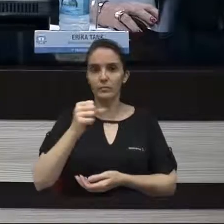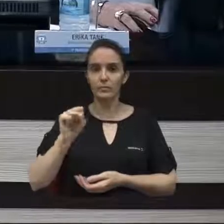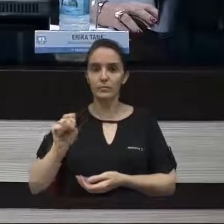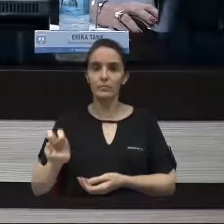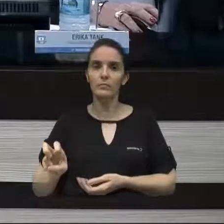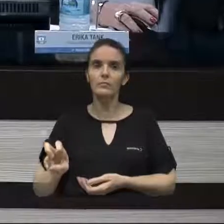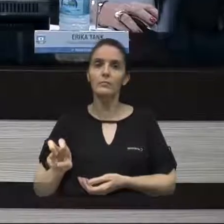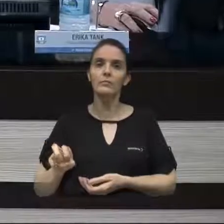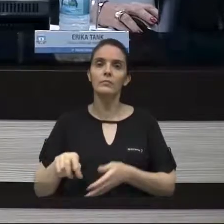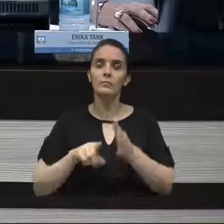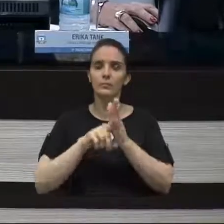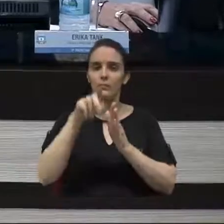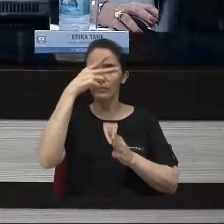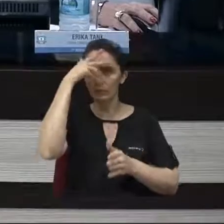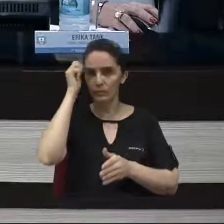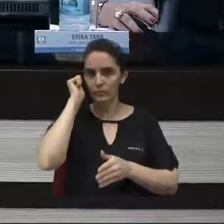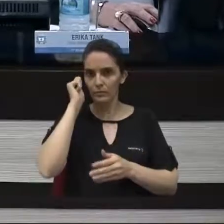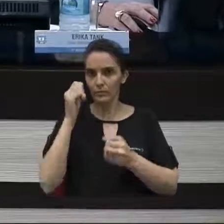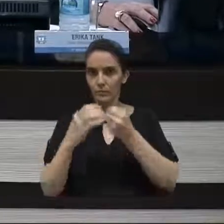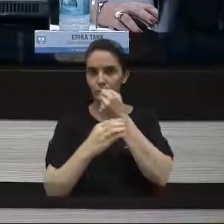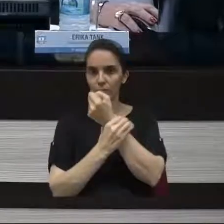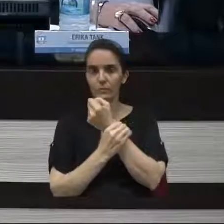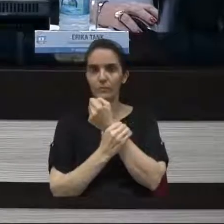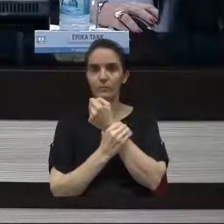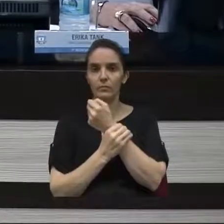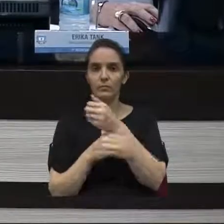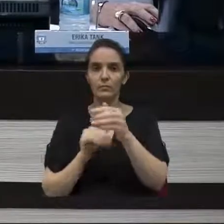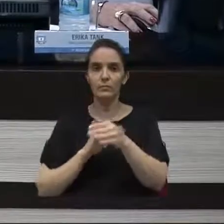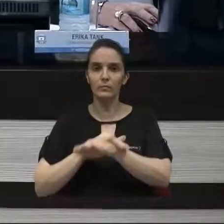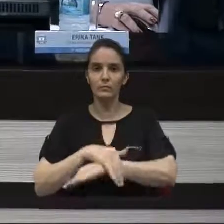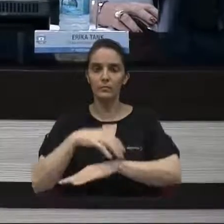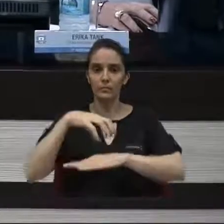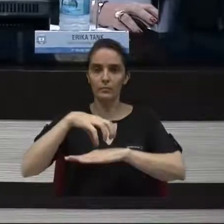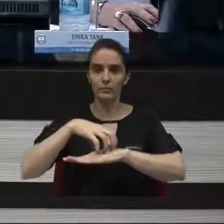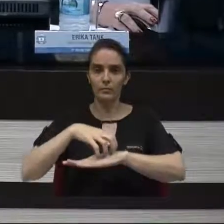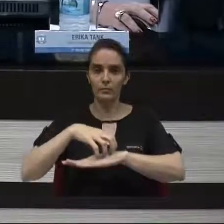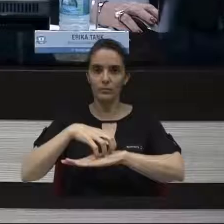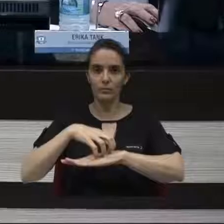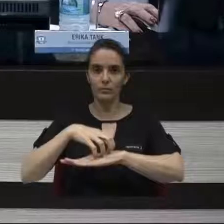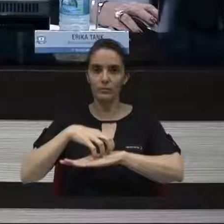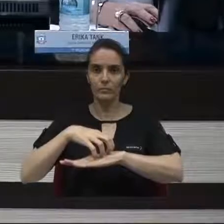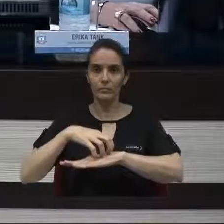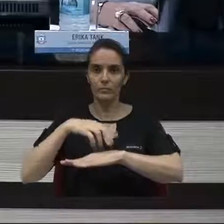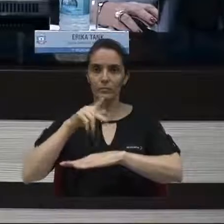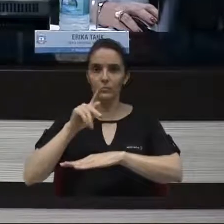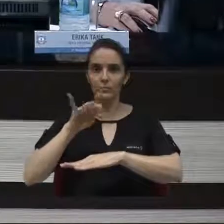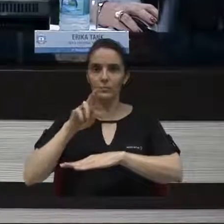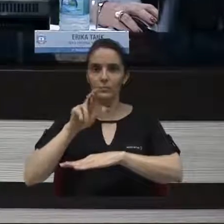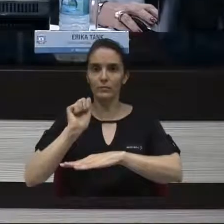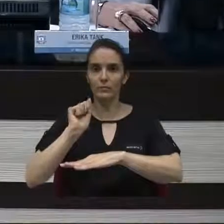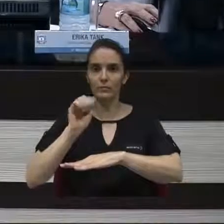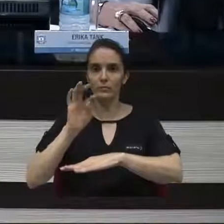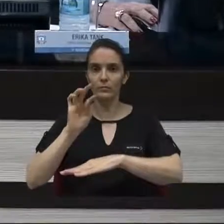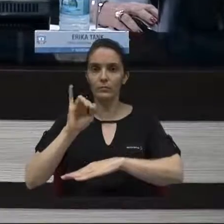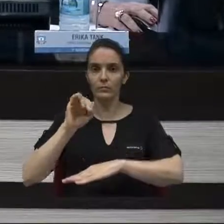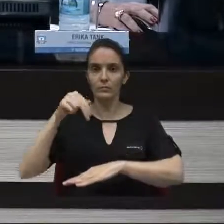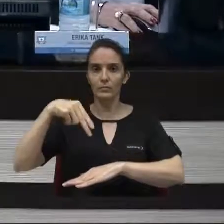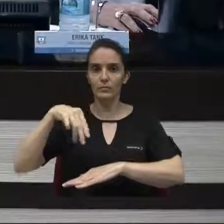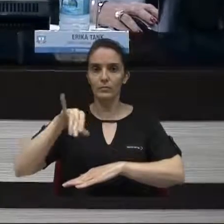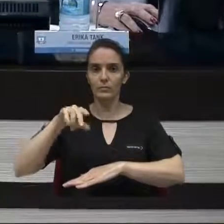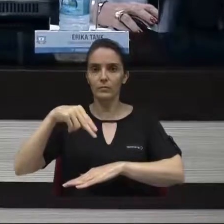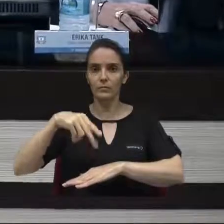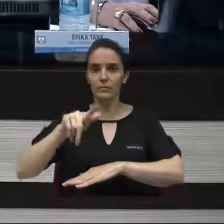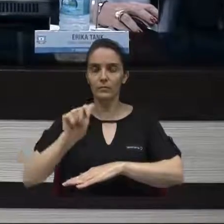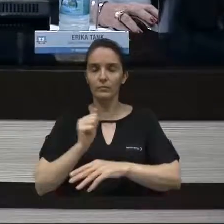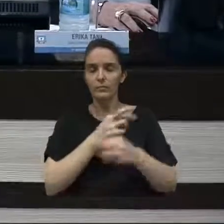685 requer informações sobre a segurança noturna no Centro Comunitário do Jardim Piratininga, no município de Limeira. Autoria